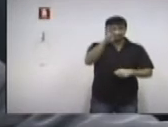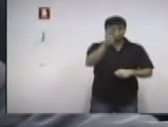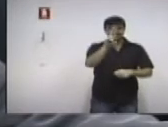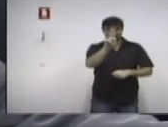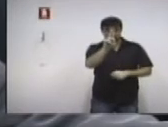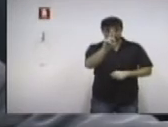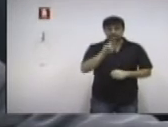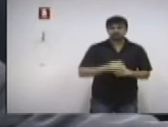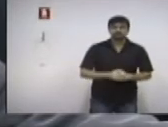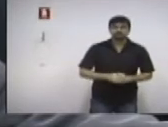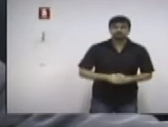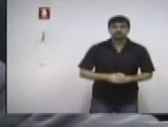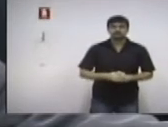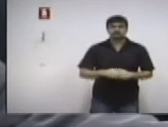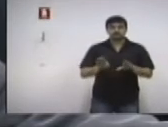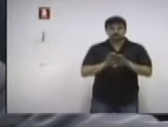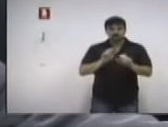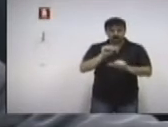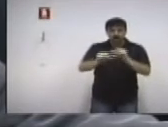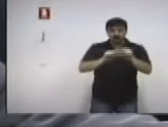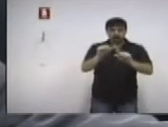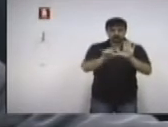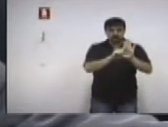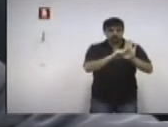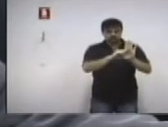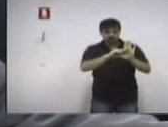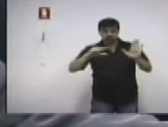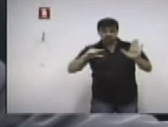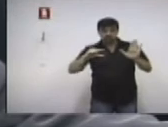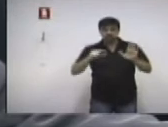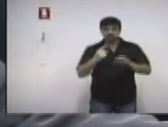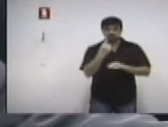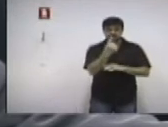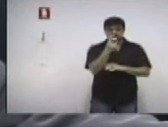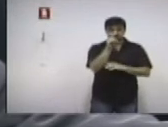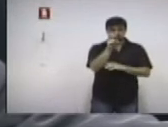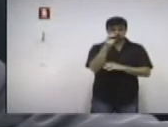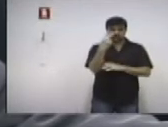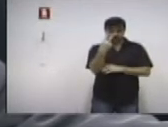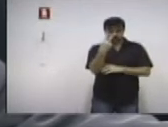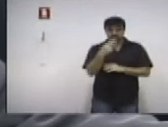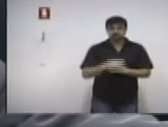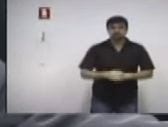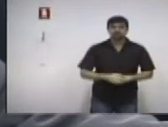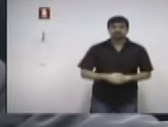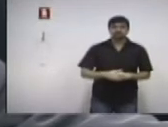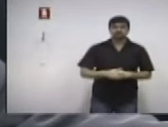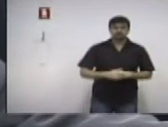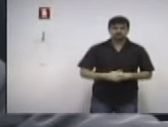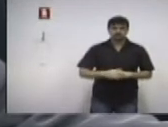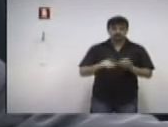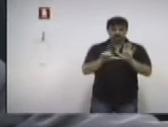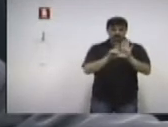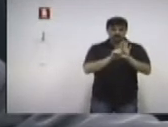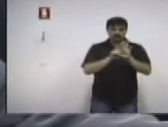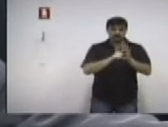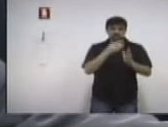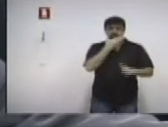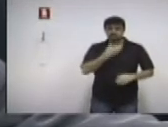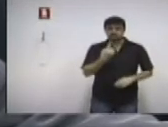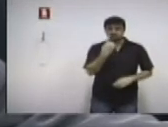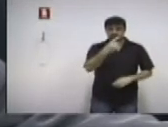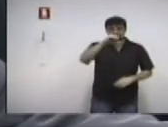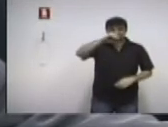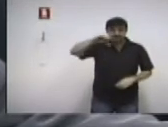e taxas de serviço e altera o artigo 152 a lei complementar nº 16 de 30 de dezembro de